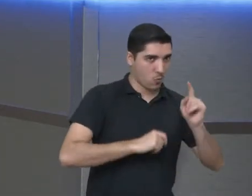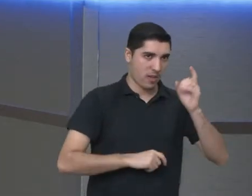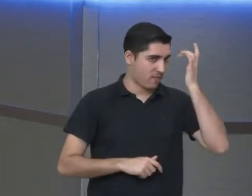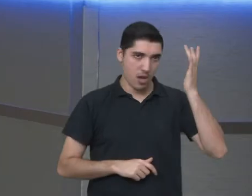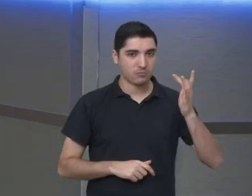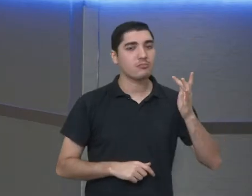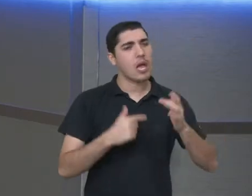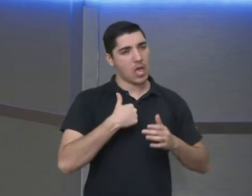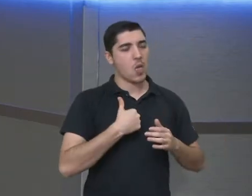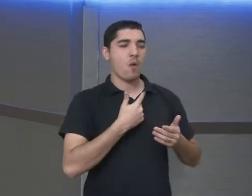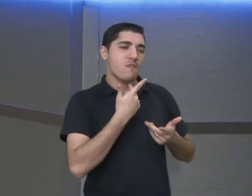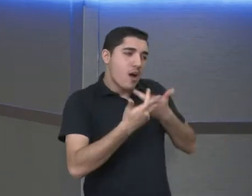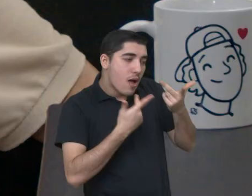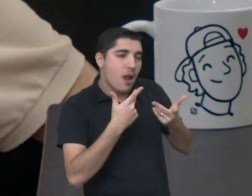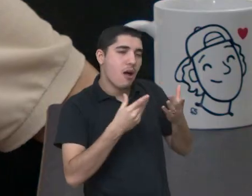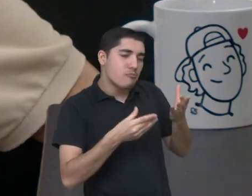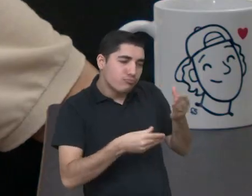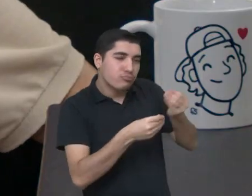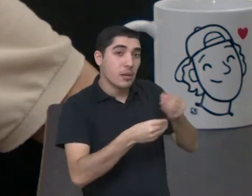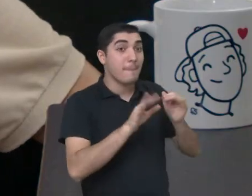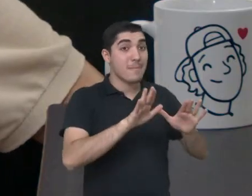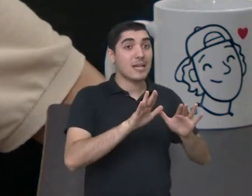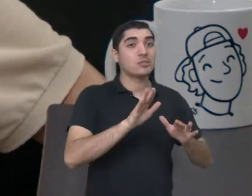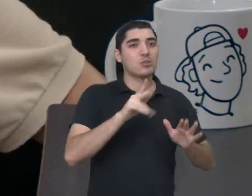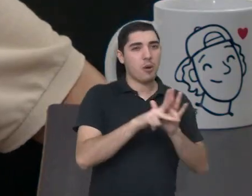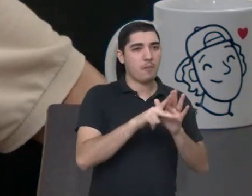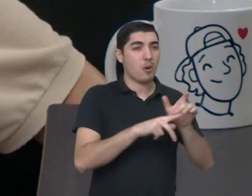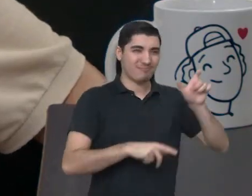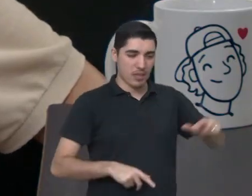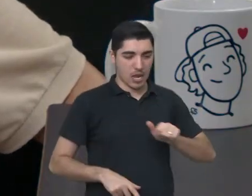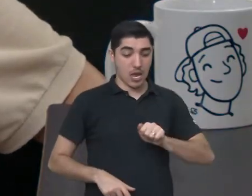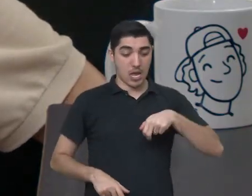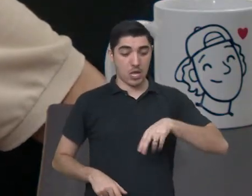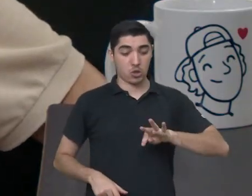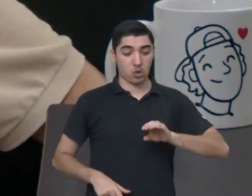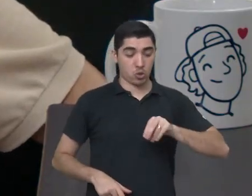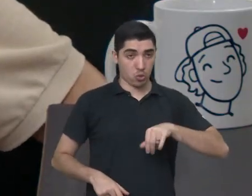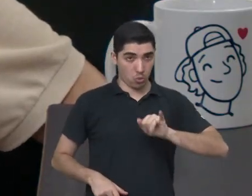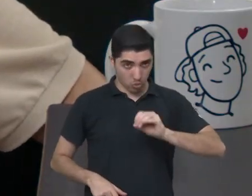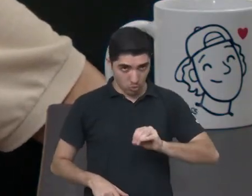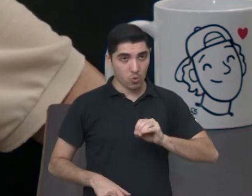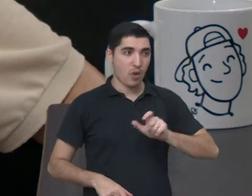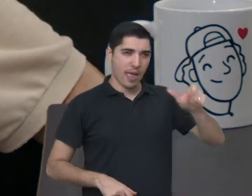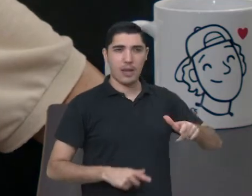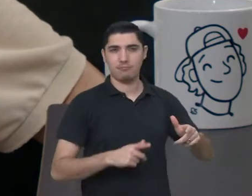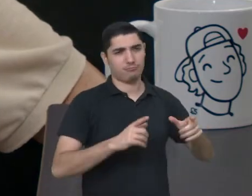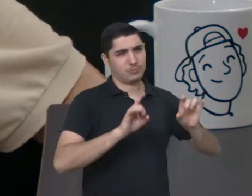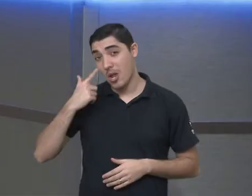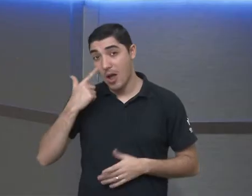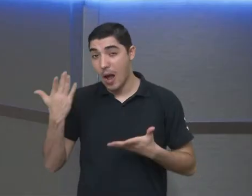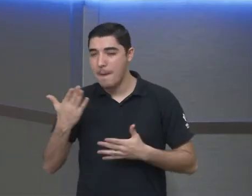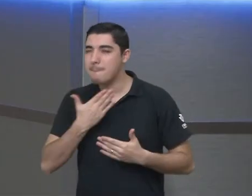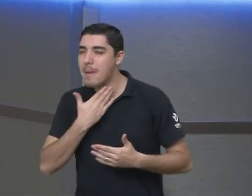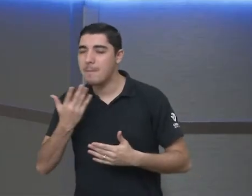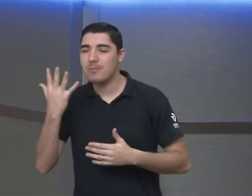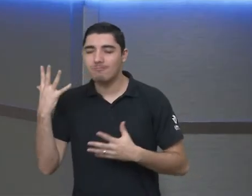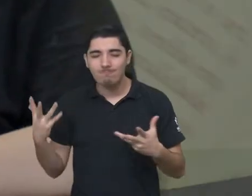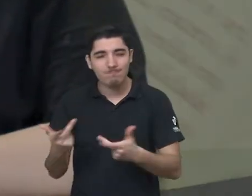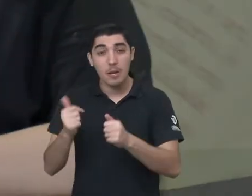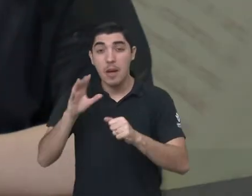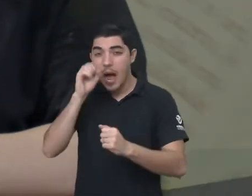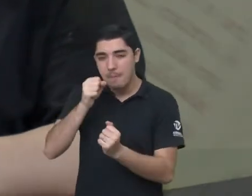Edson Fato, não sei o quê, seu Papa. E é o seguinte, por que o Vieira te chama de grilo falante? Falando Vieira, te mandou um abraço, viu, Vieira Júnior? Eita,